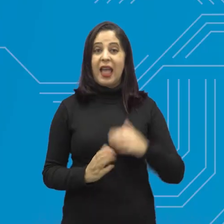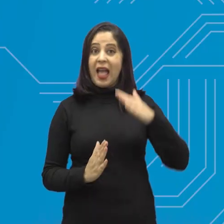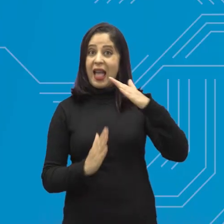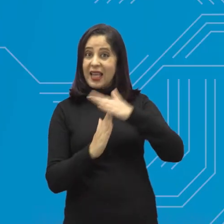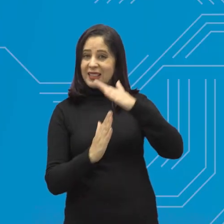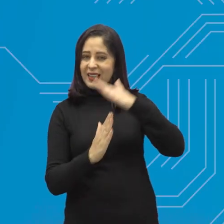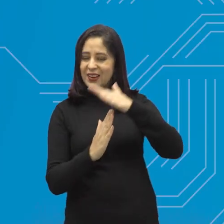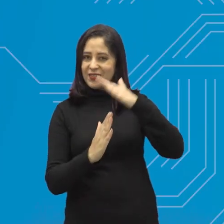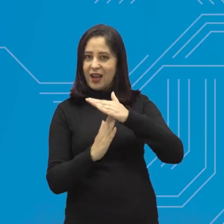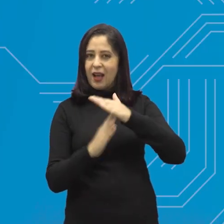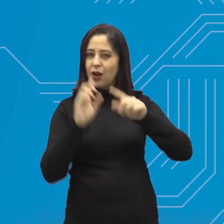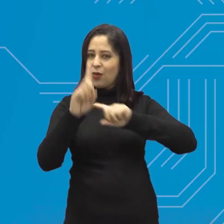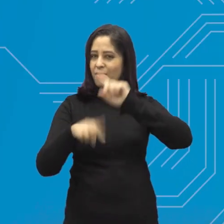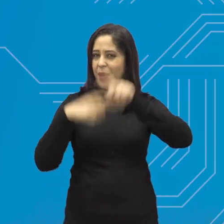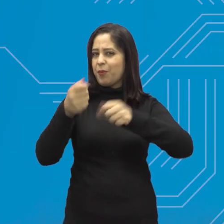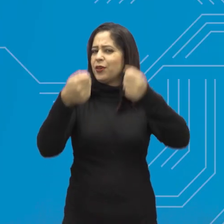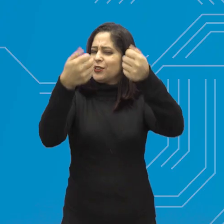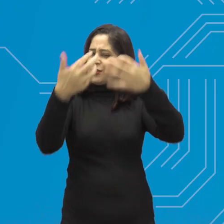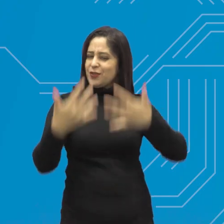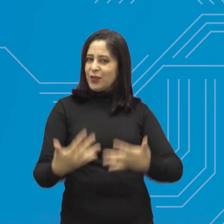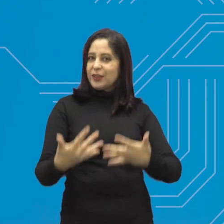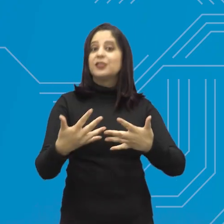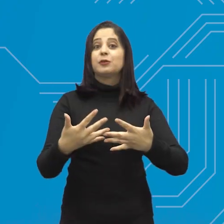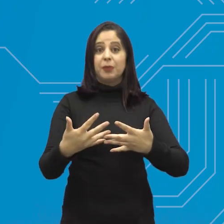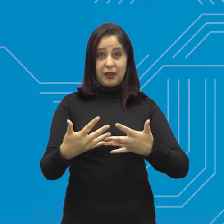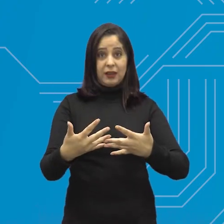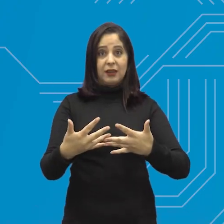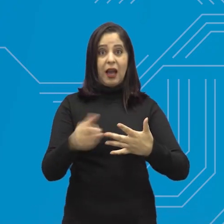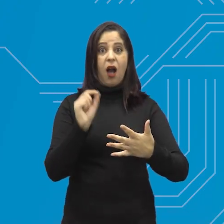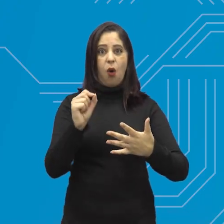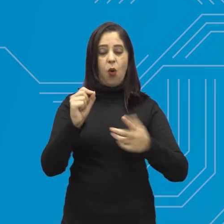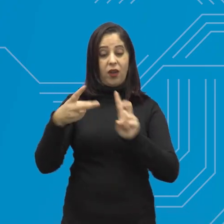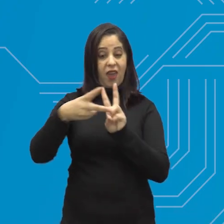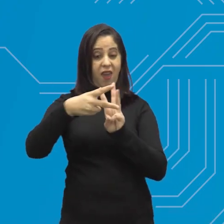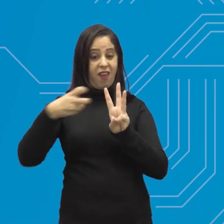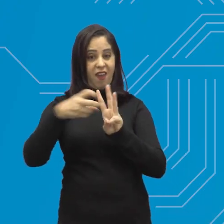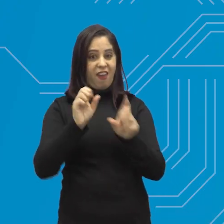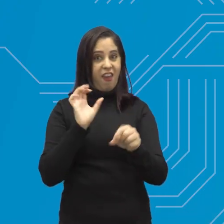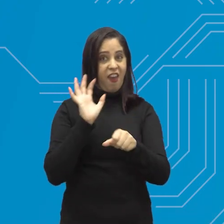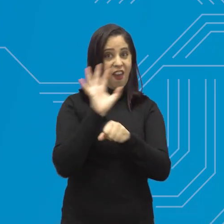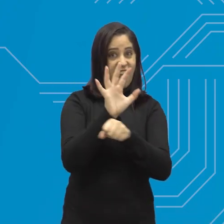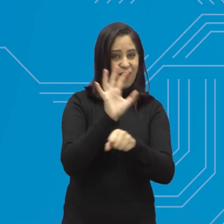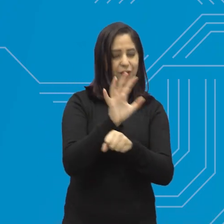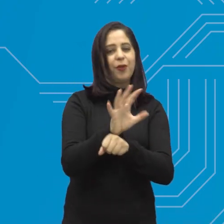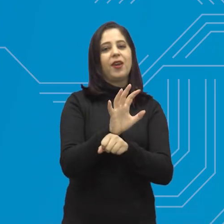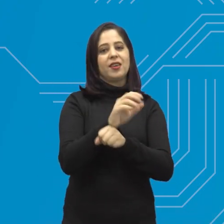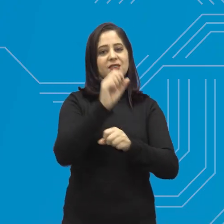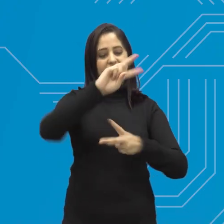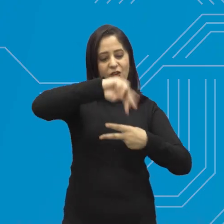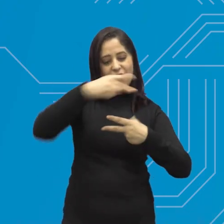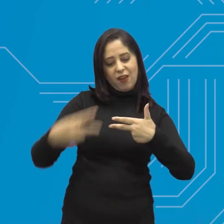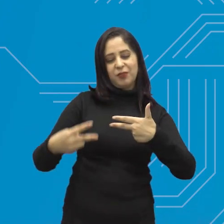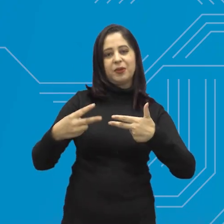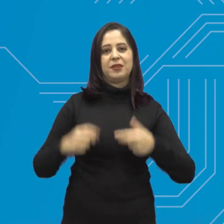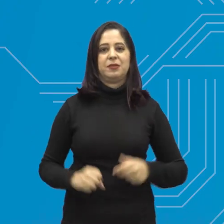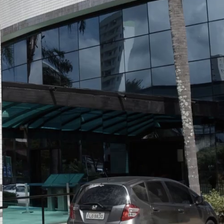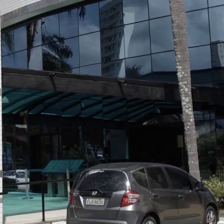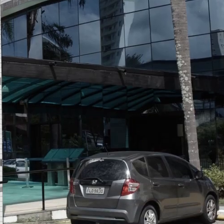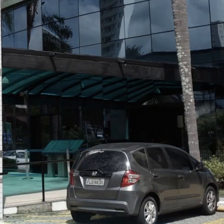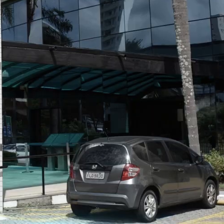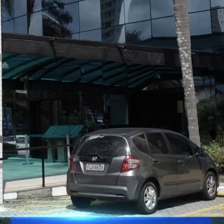buscando. Vamos para a nossa primeira pausa. Depois do intervalo, te conto sobre a influência indígena na nossa região. Volto